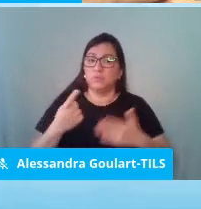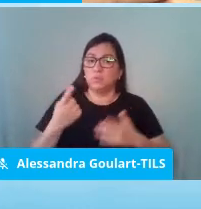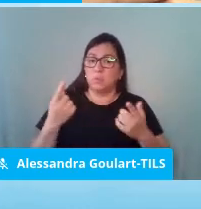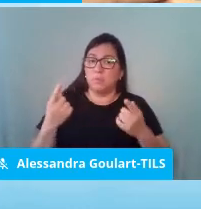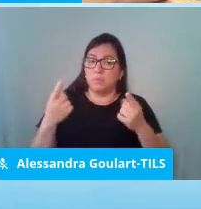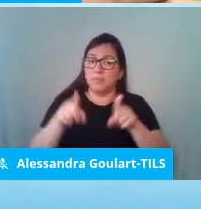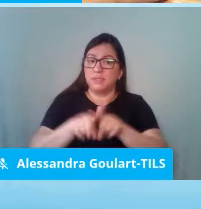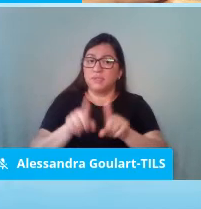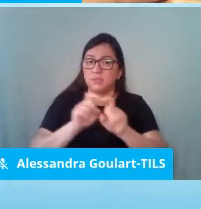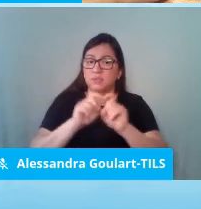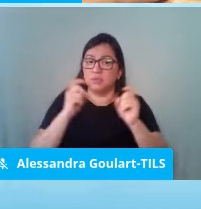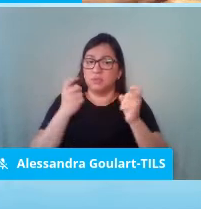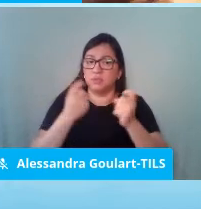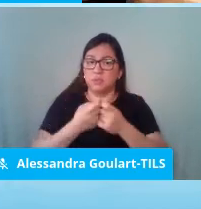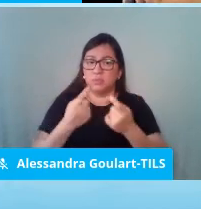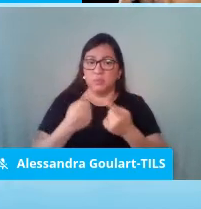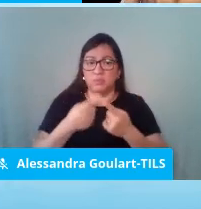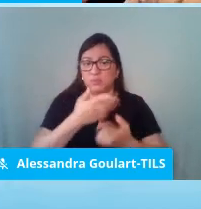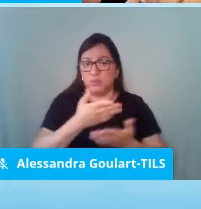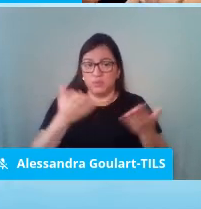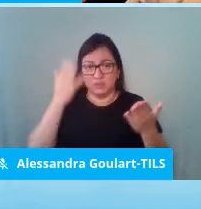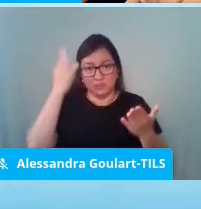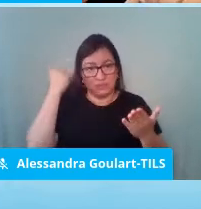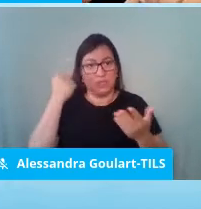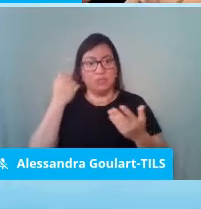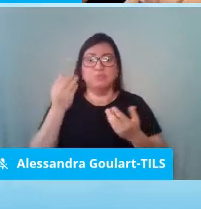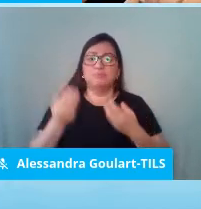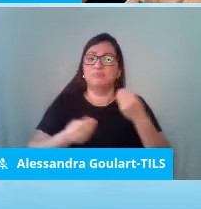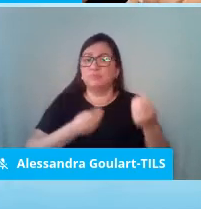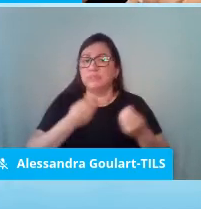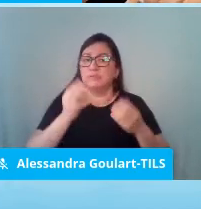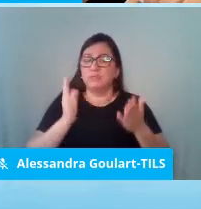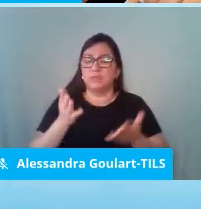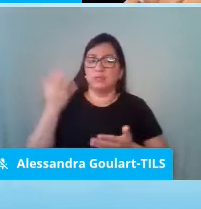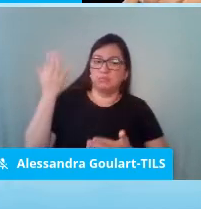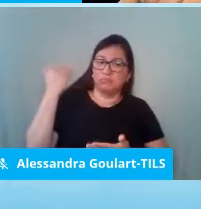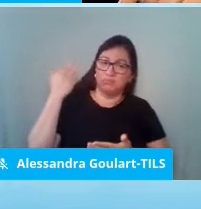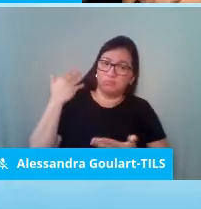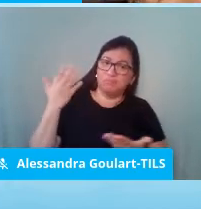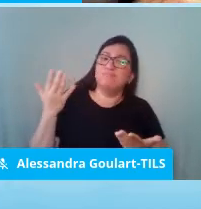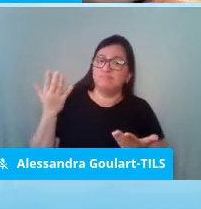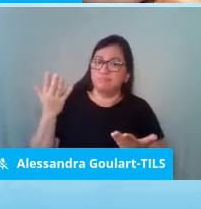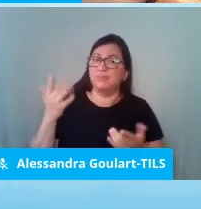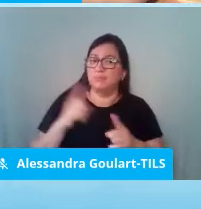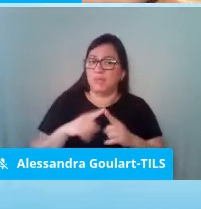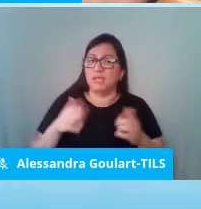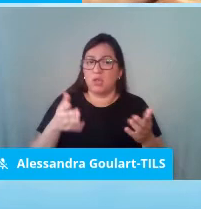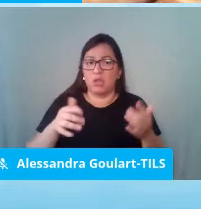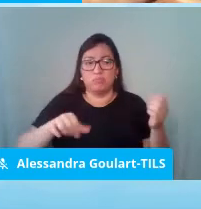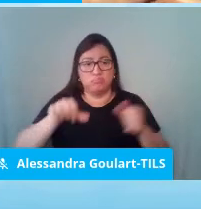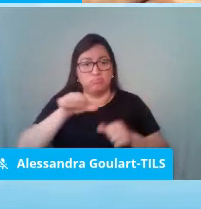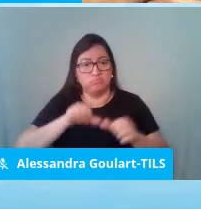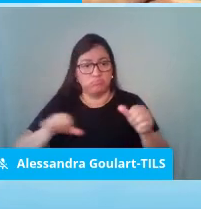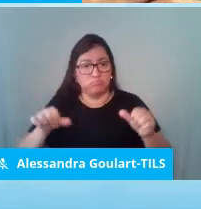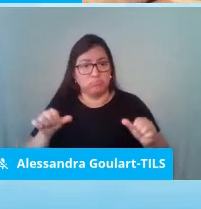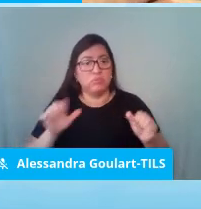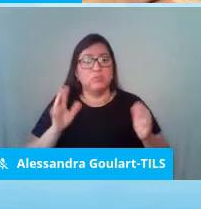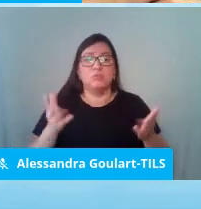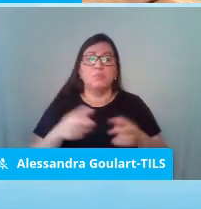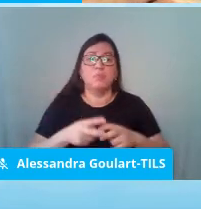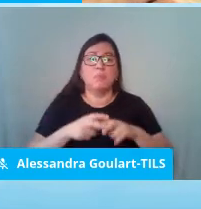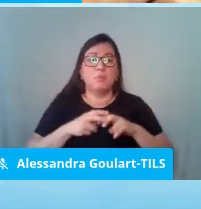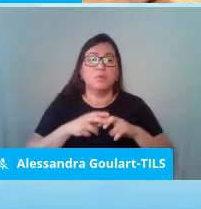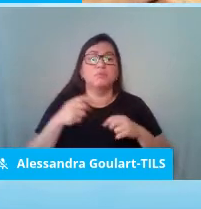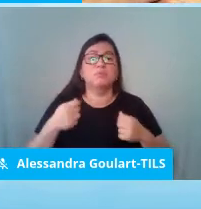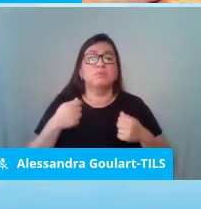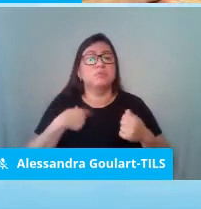gente sabe que hoje em dia não é mais assim como já foi um dia, né? E a gente precisa, então, avaliar